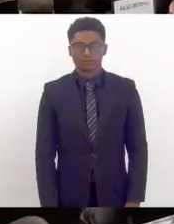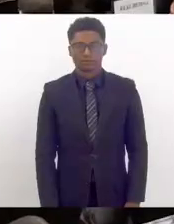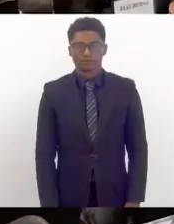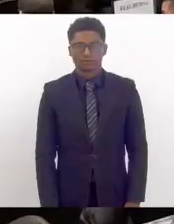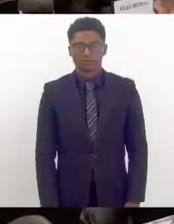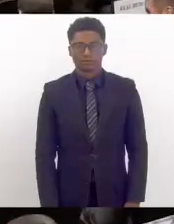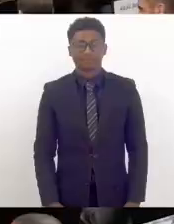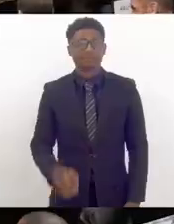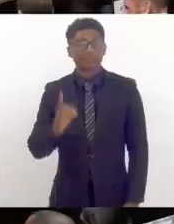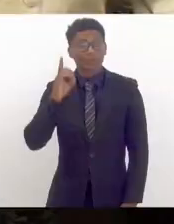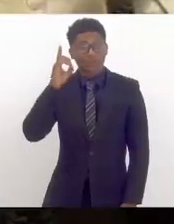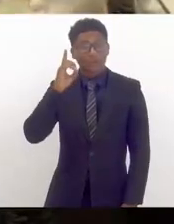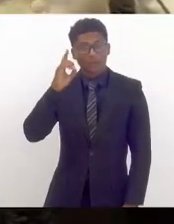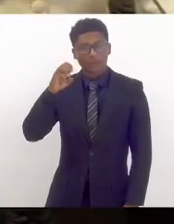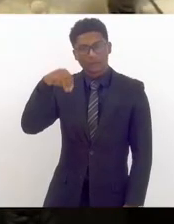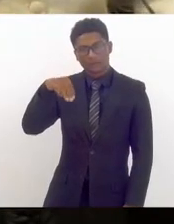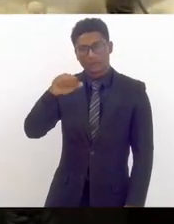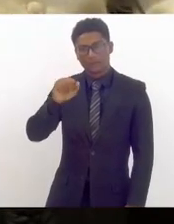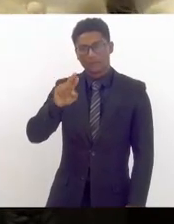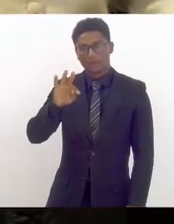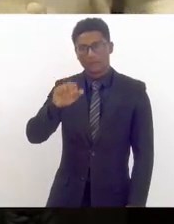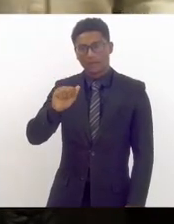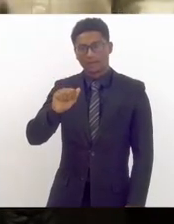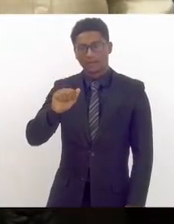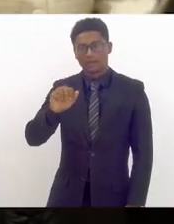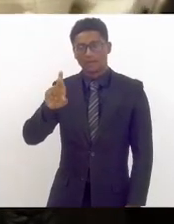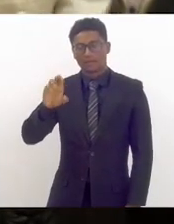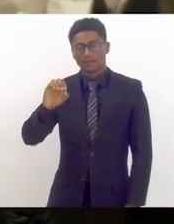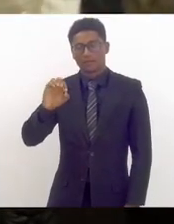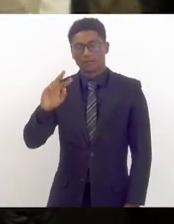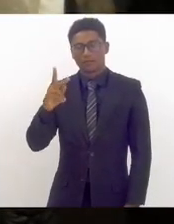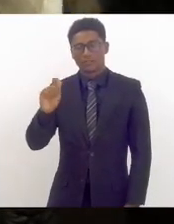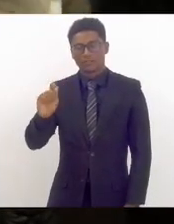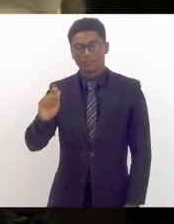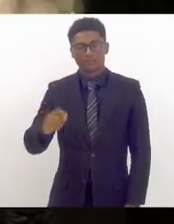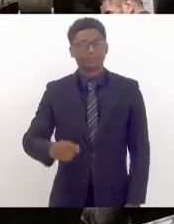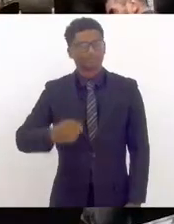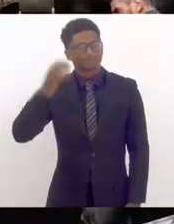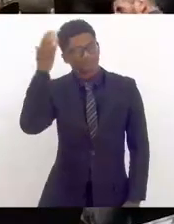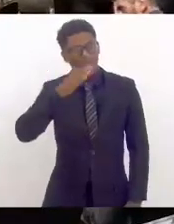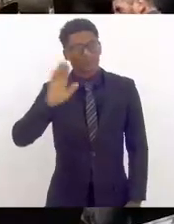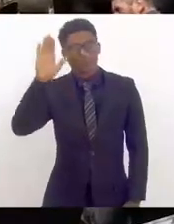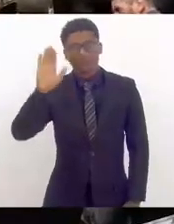Deputada Marta Rocha. Assim o prometo.